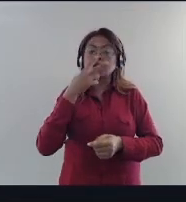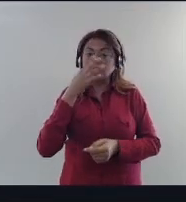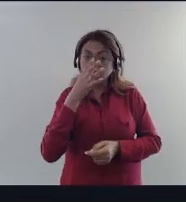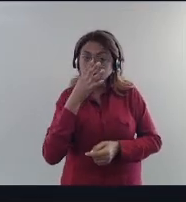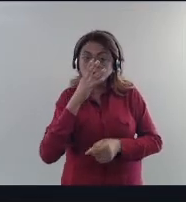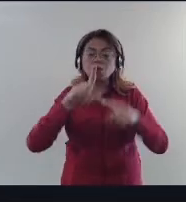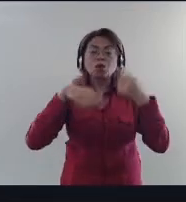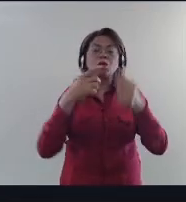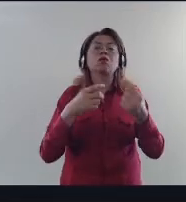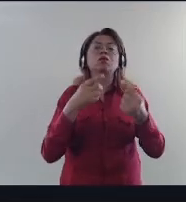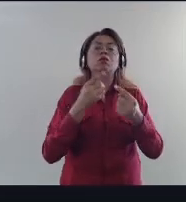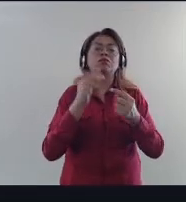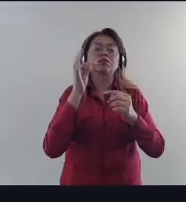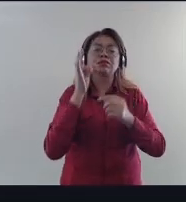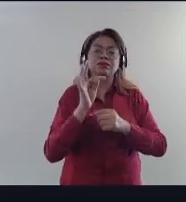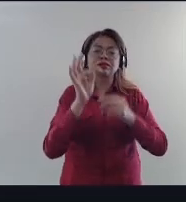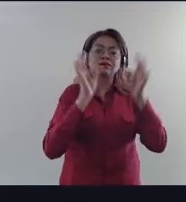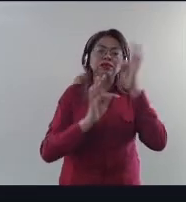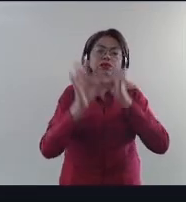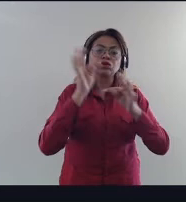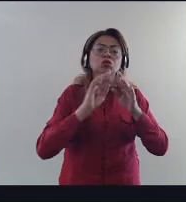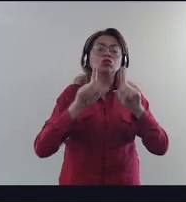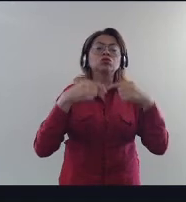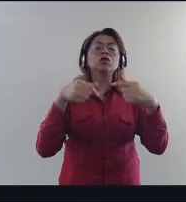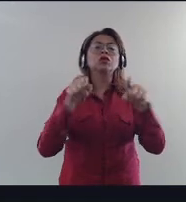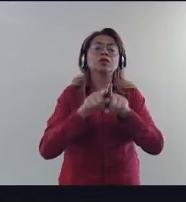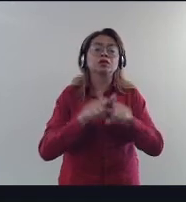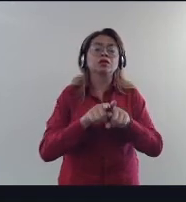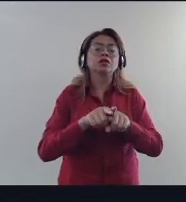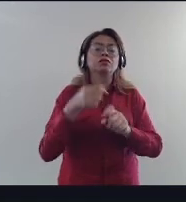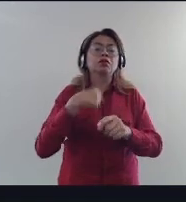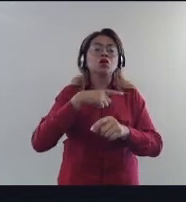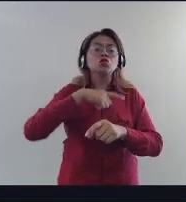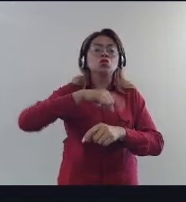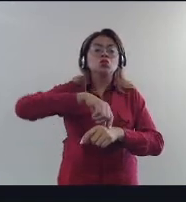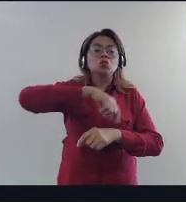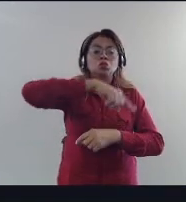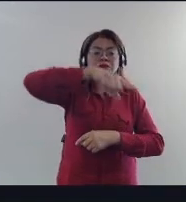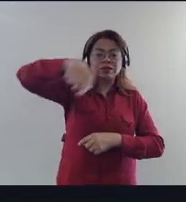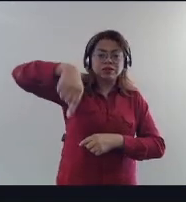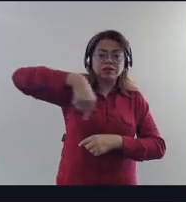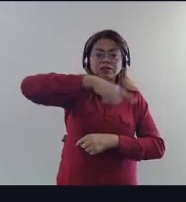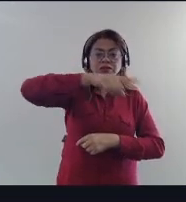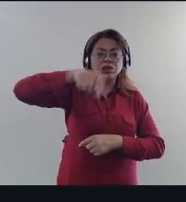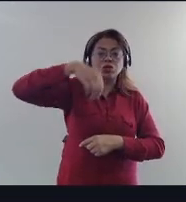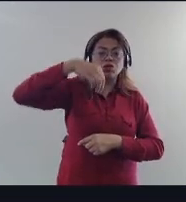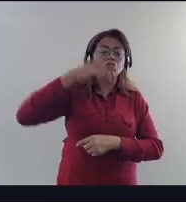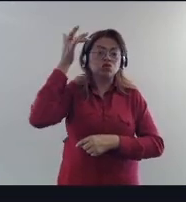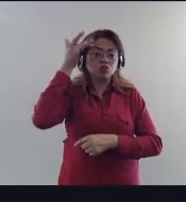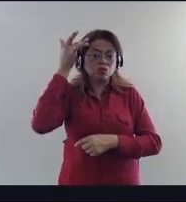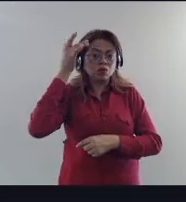o ciclo de modas da Gartner, né? Eles mostram o estágio das